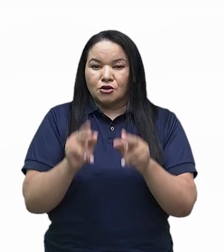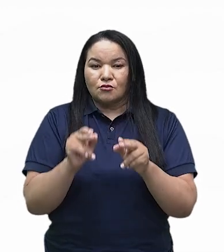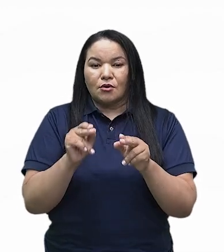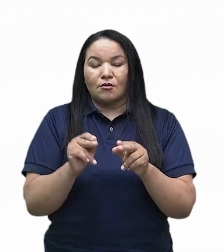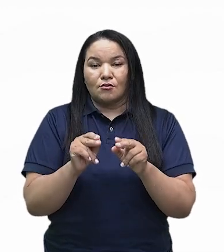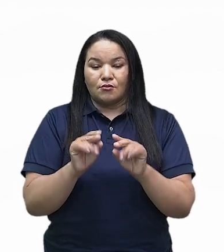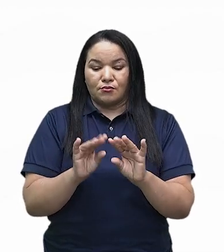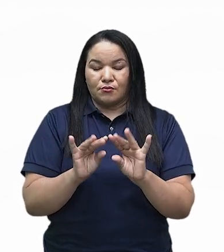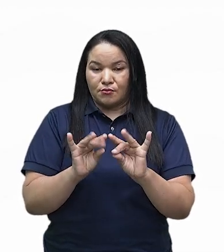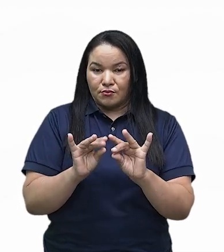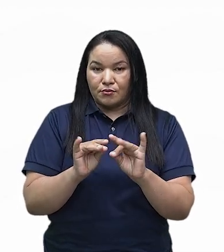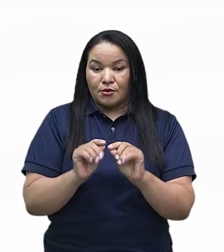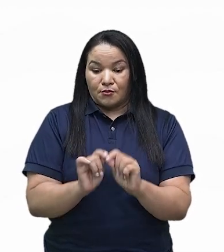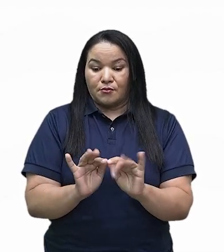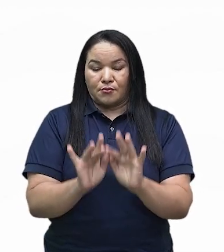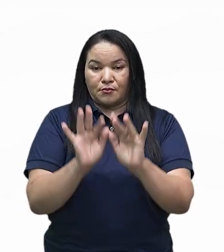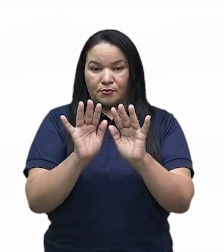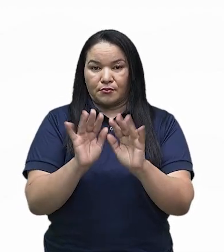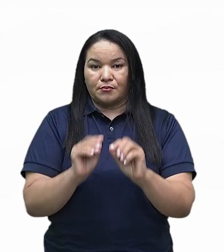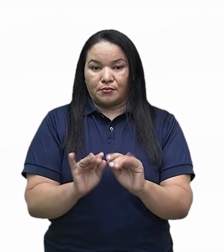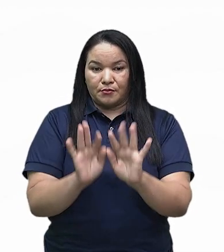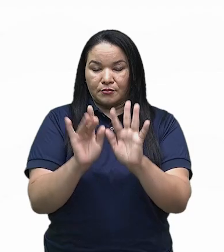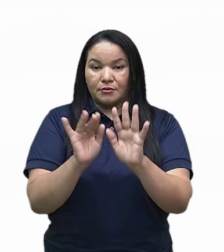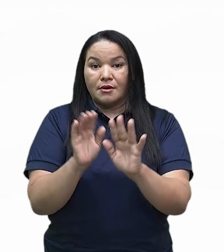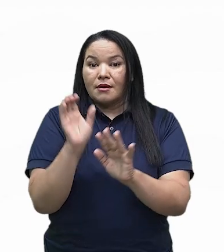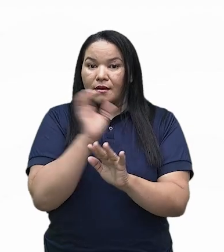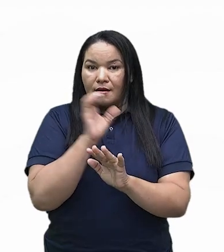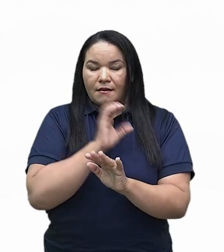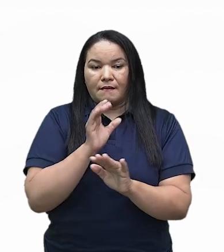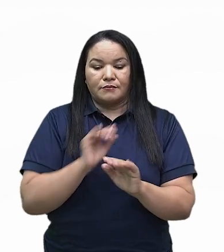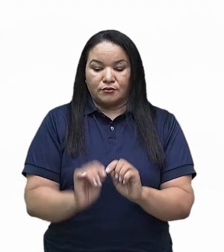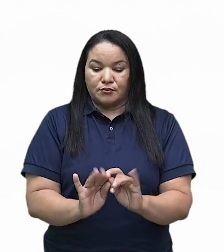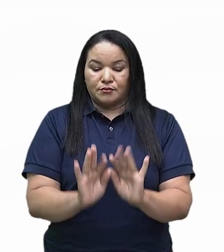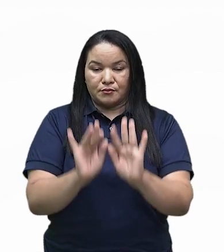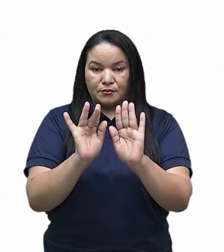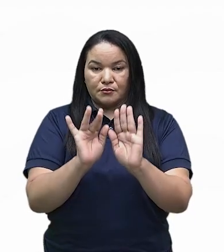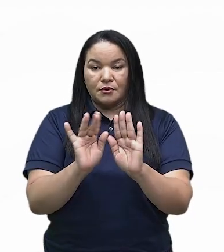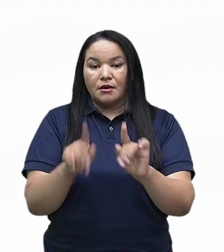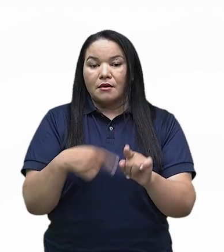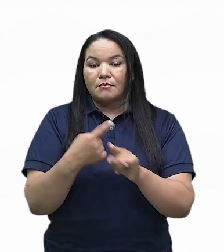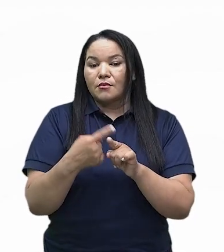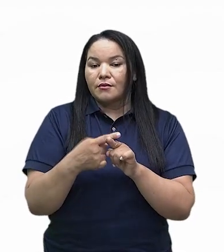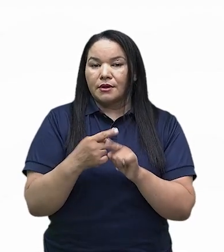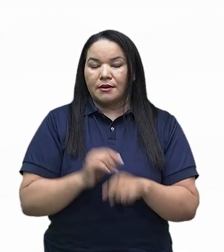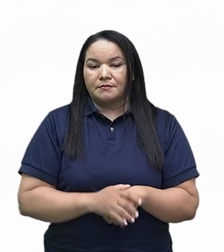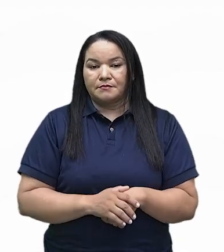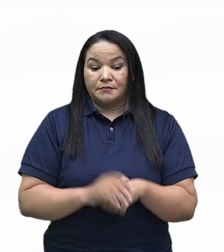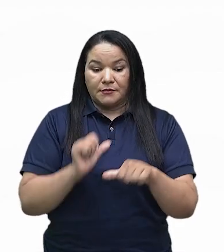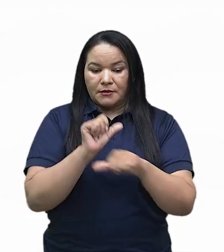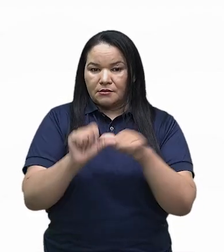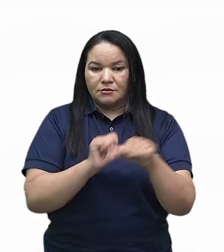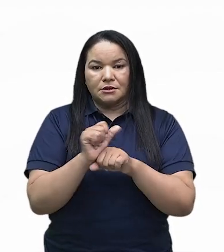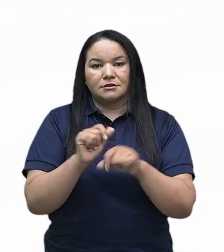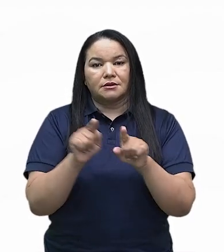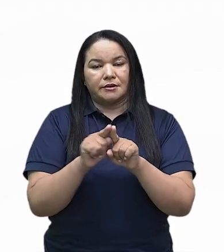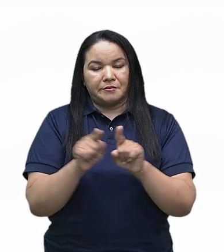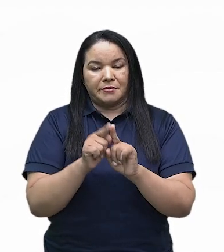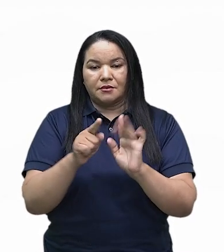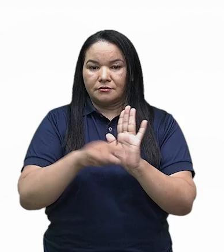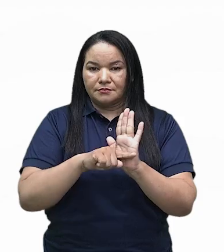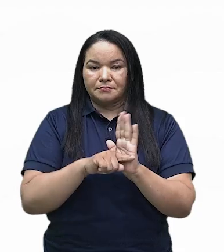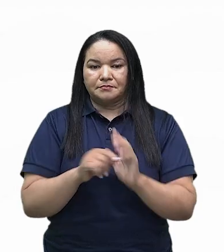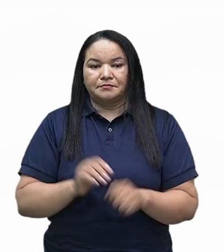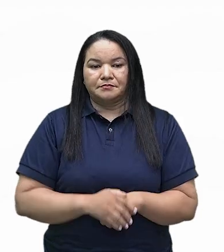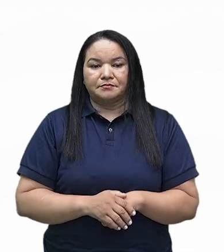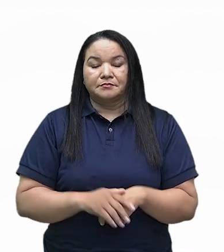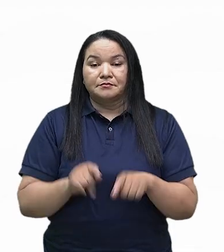forma gasosa, né? Ele vaporiza rapidamente porque o ponto de ebulição dele é muito baixo, tá?